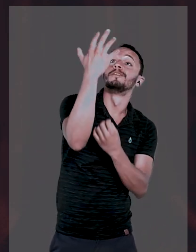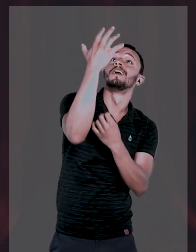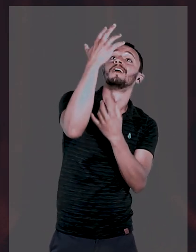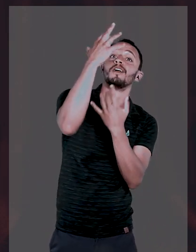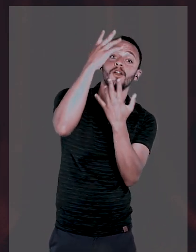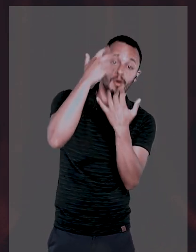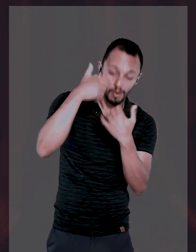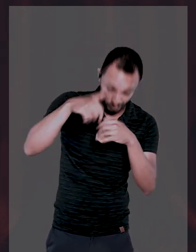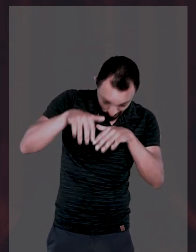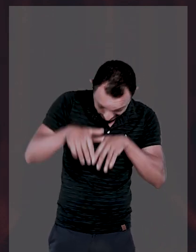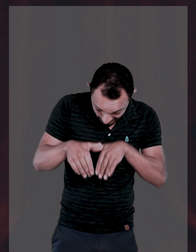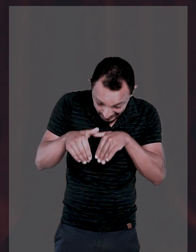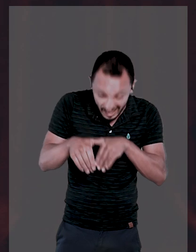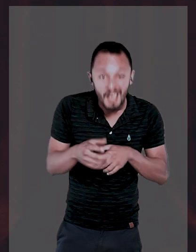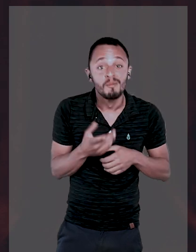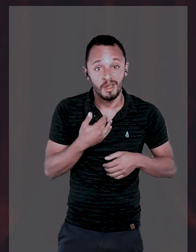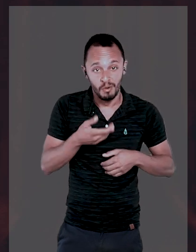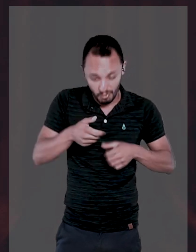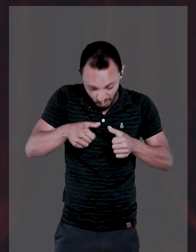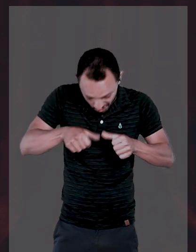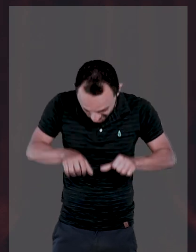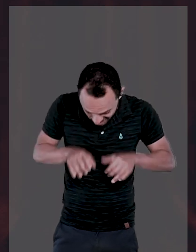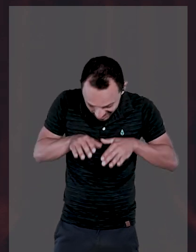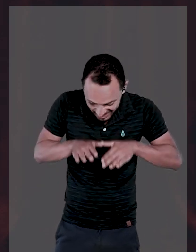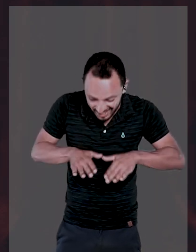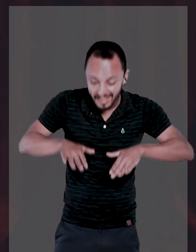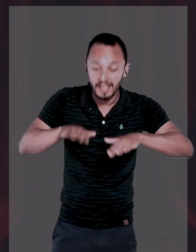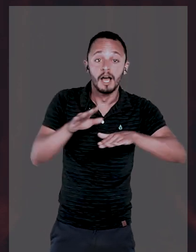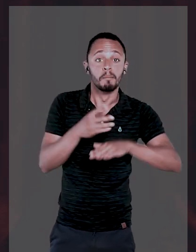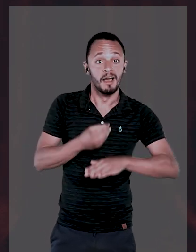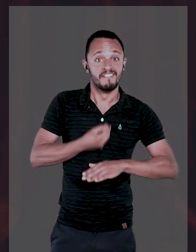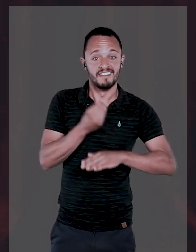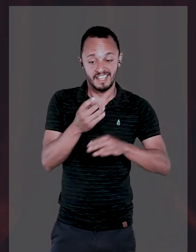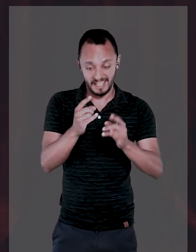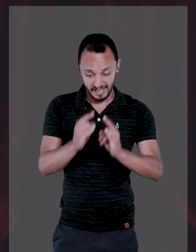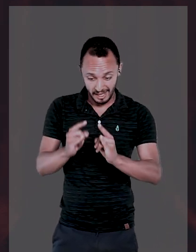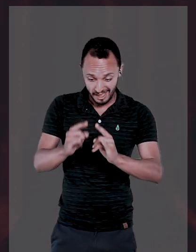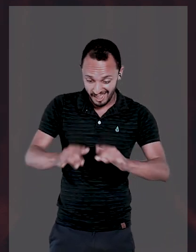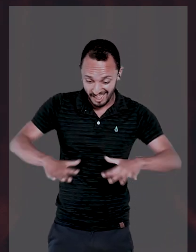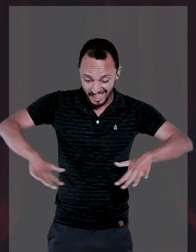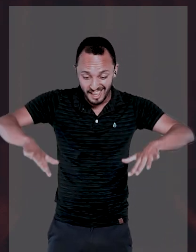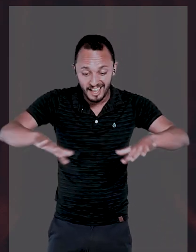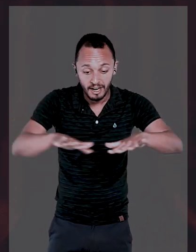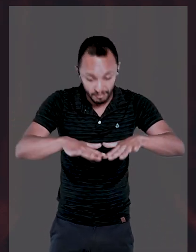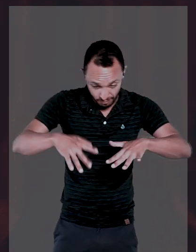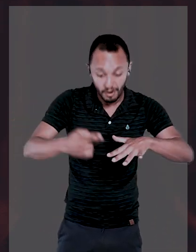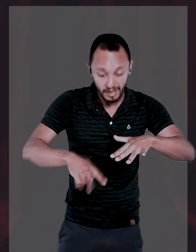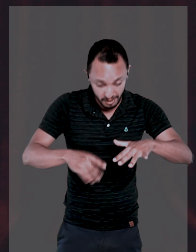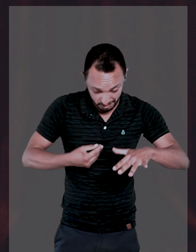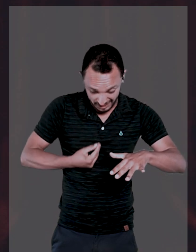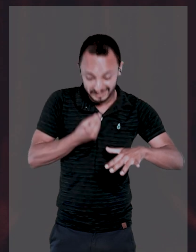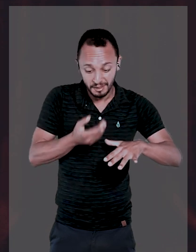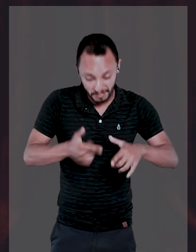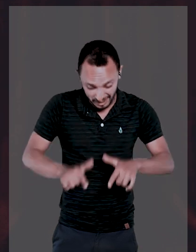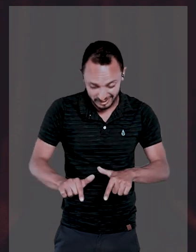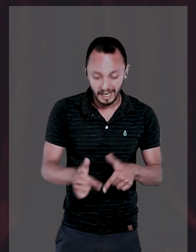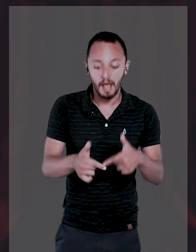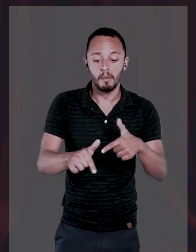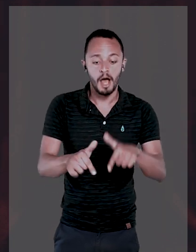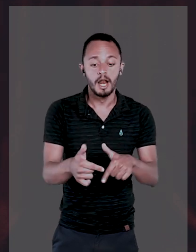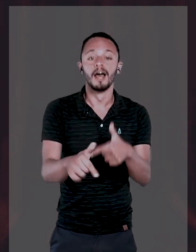Nasci de manhã e o sol veio olhar, brilhou meu setembro, fiquei no lugar, mais cedo que a vida